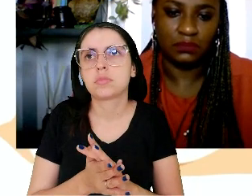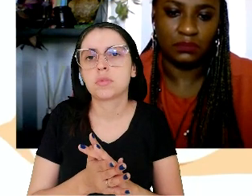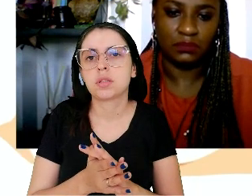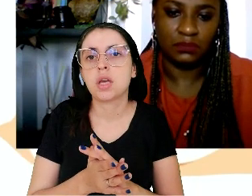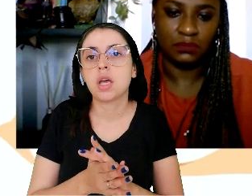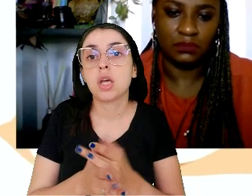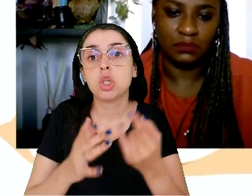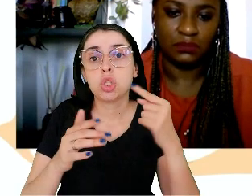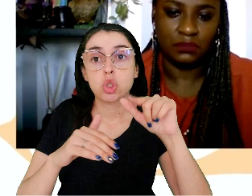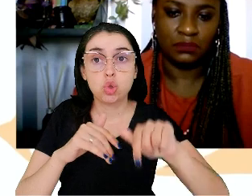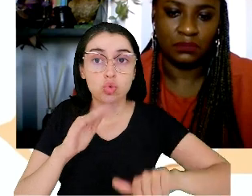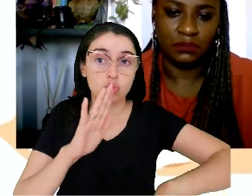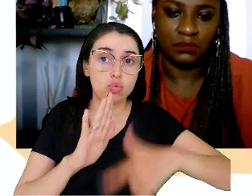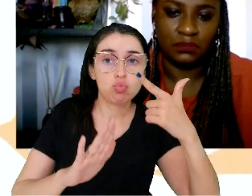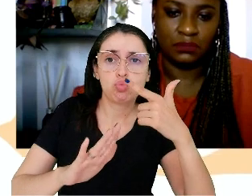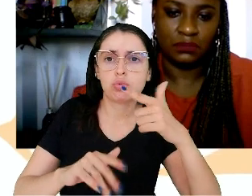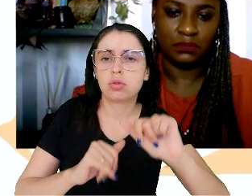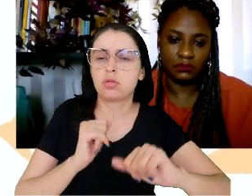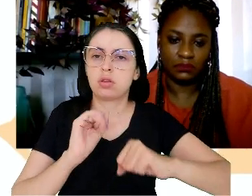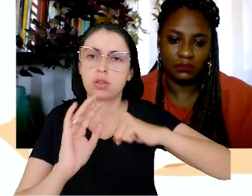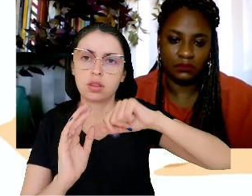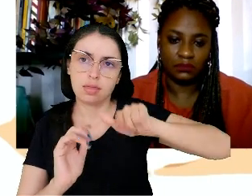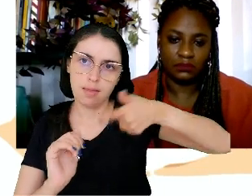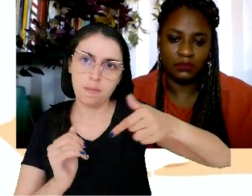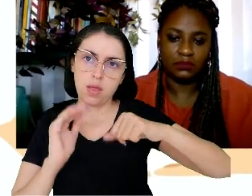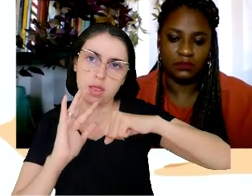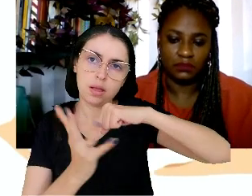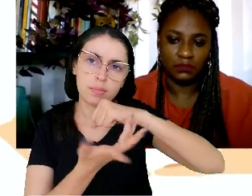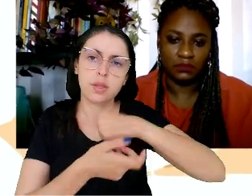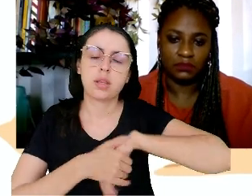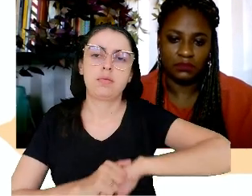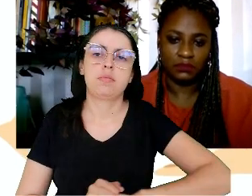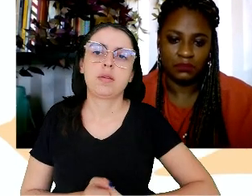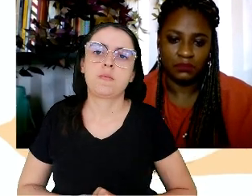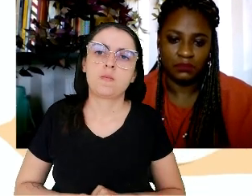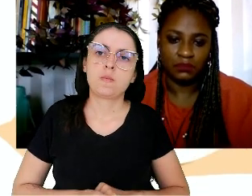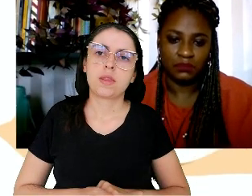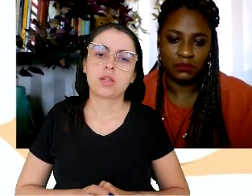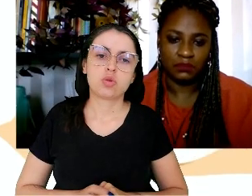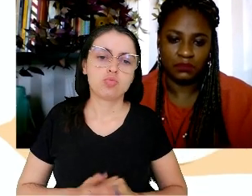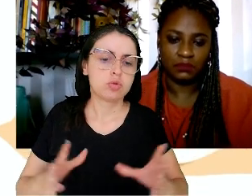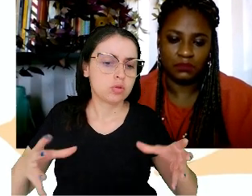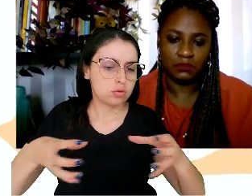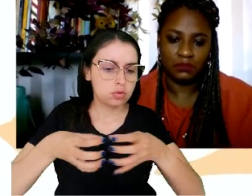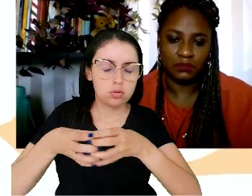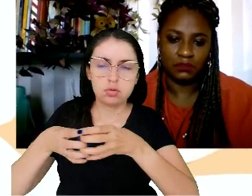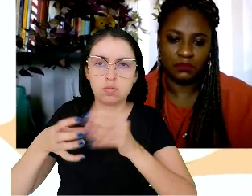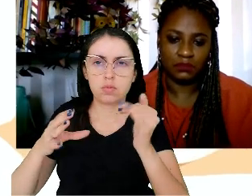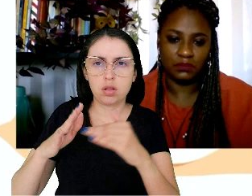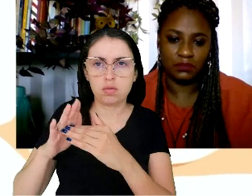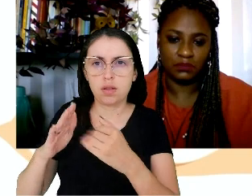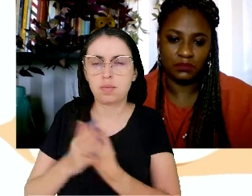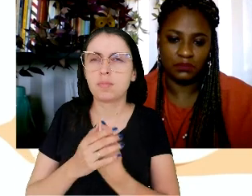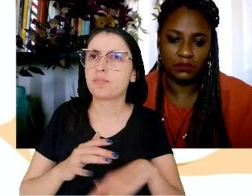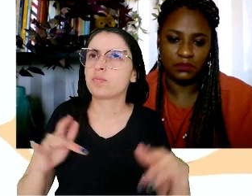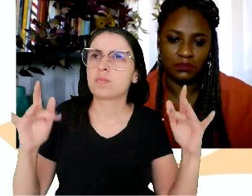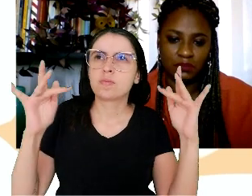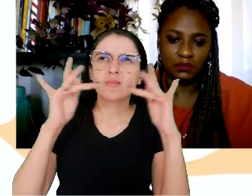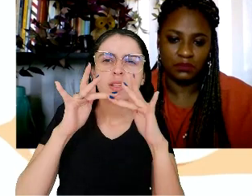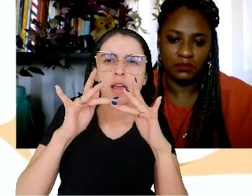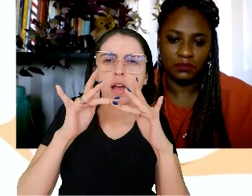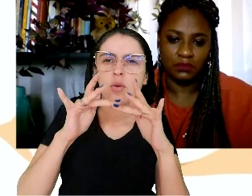efeitos secundários da pandemia. Os efeitos do isolamento, o